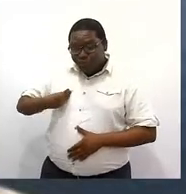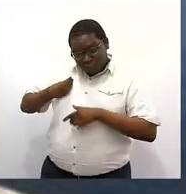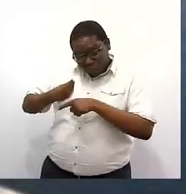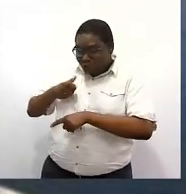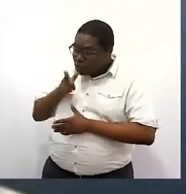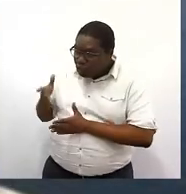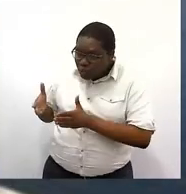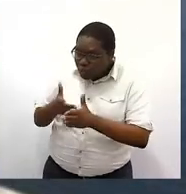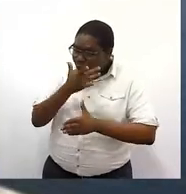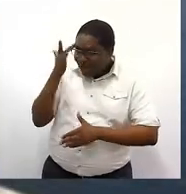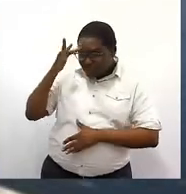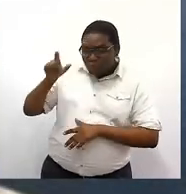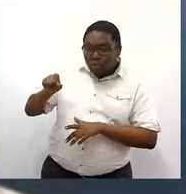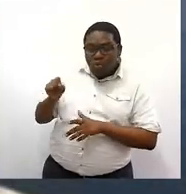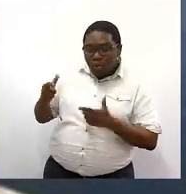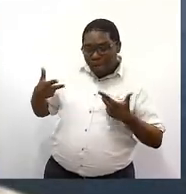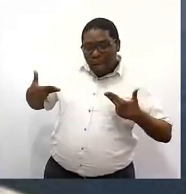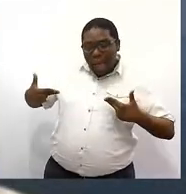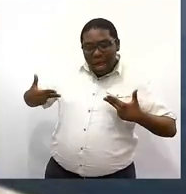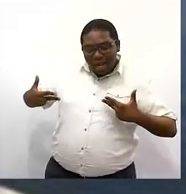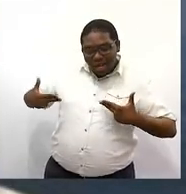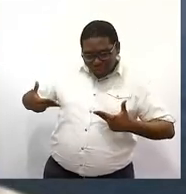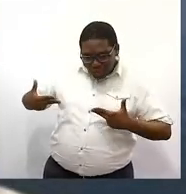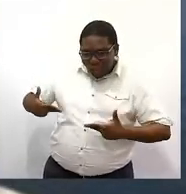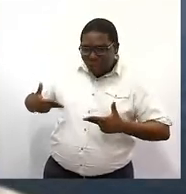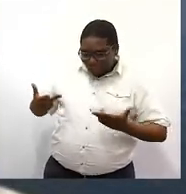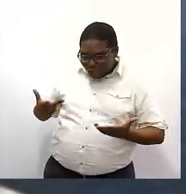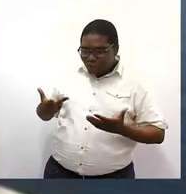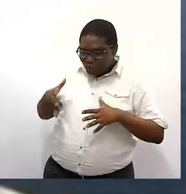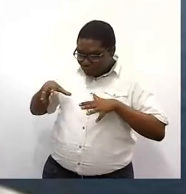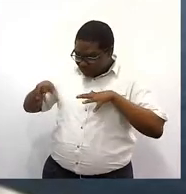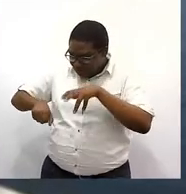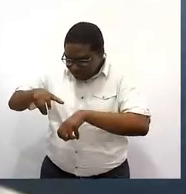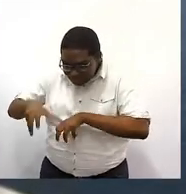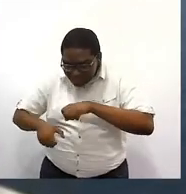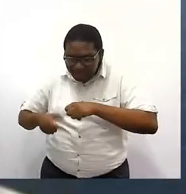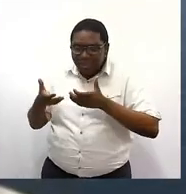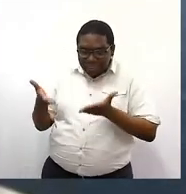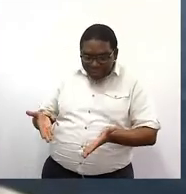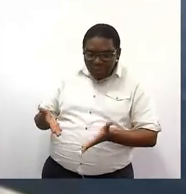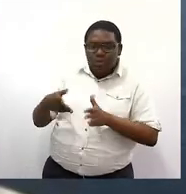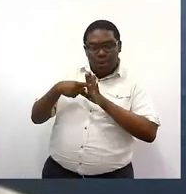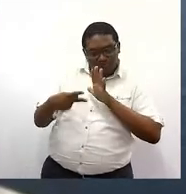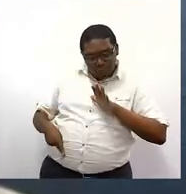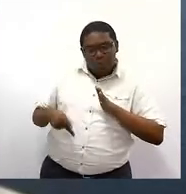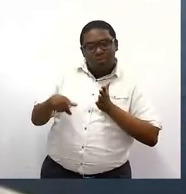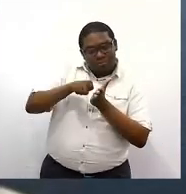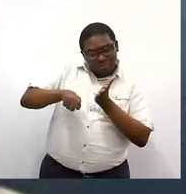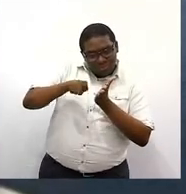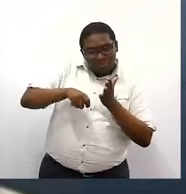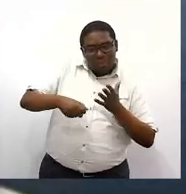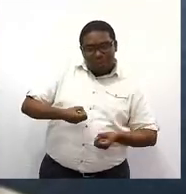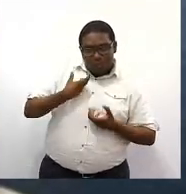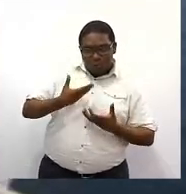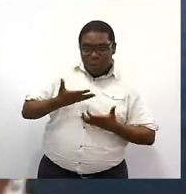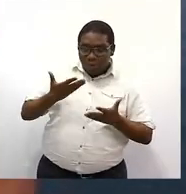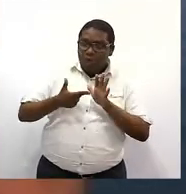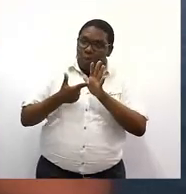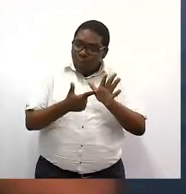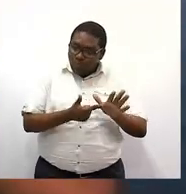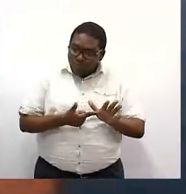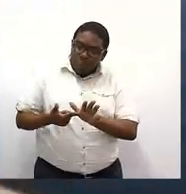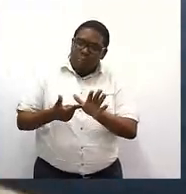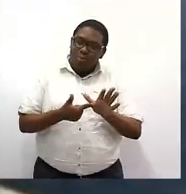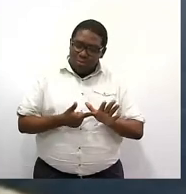exemplo, catar caranguejo. E isso é citado na obra de João Cabral. Beleza? Eu queria mostrar um pouco de onde a gente está.